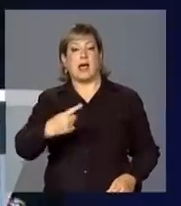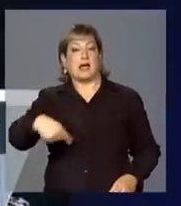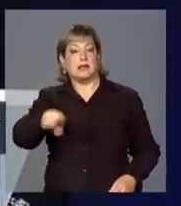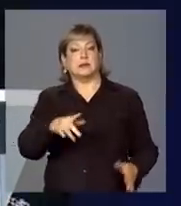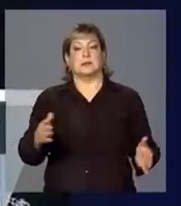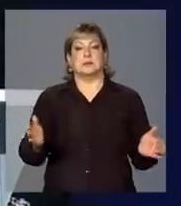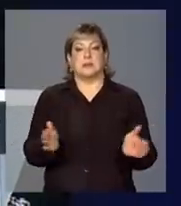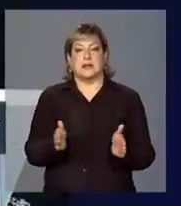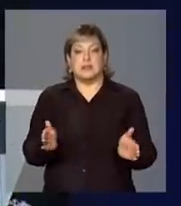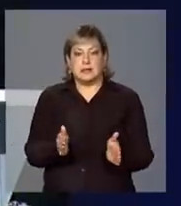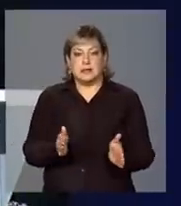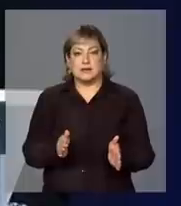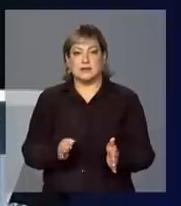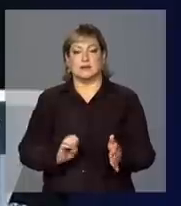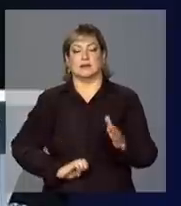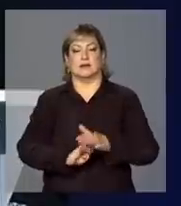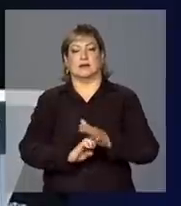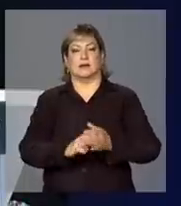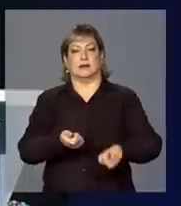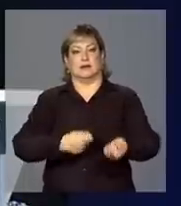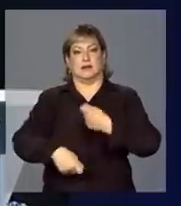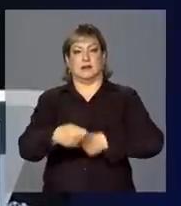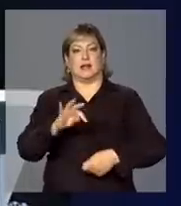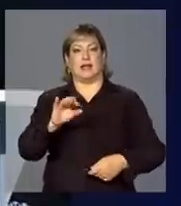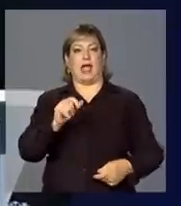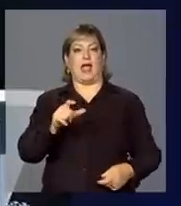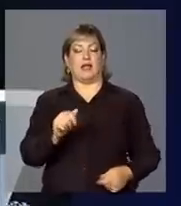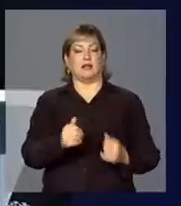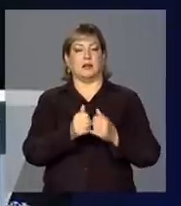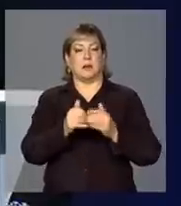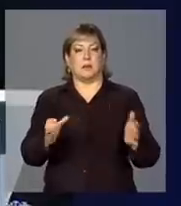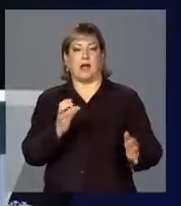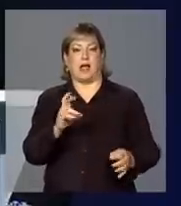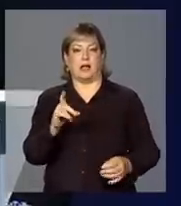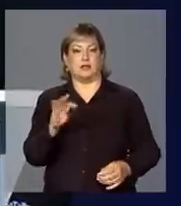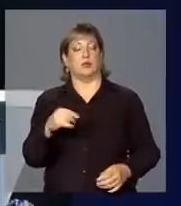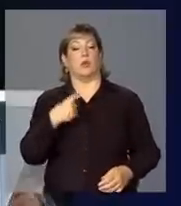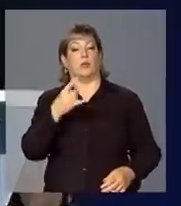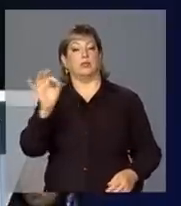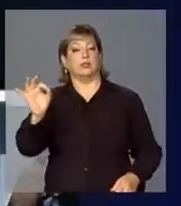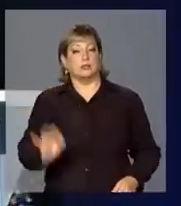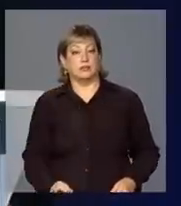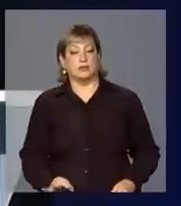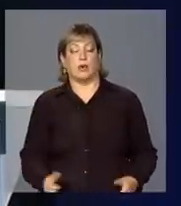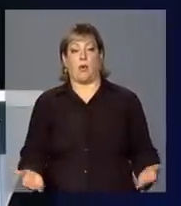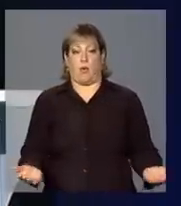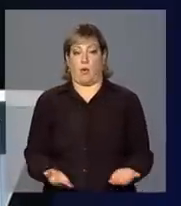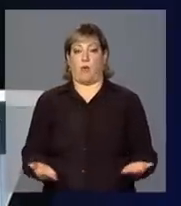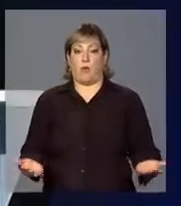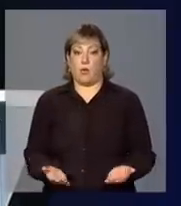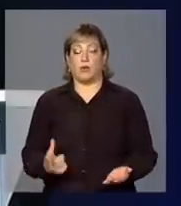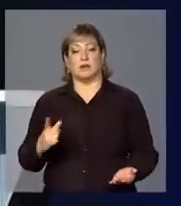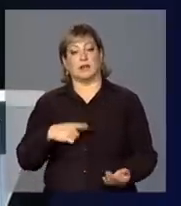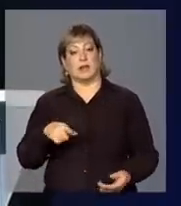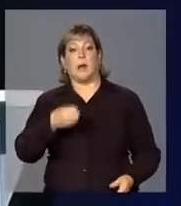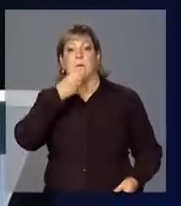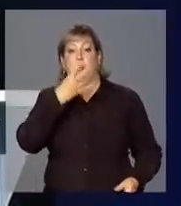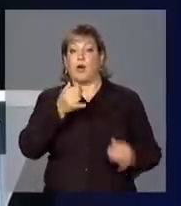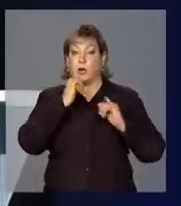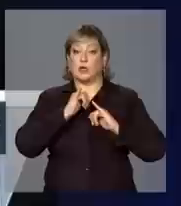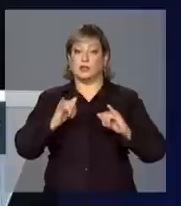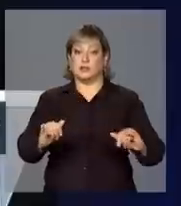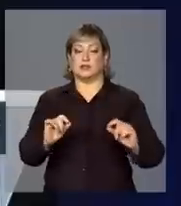pequenos empreendedores, com uma taxa de abertura de crédito de 1%, e hoje eu trago aqui uma boa